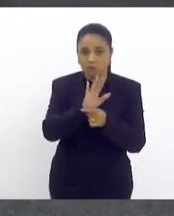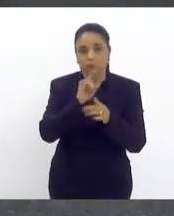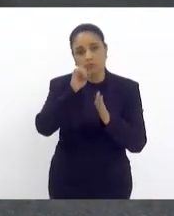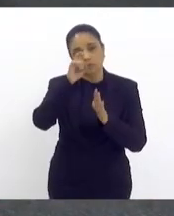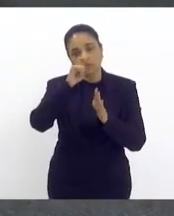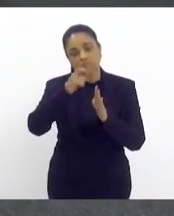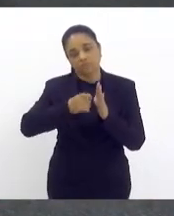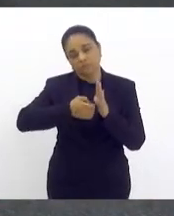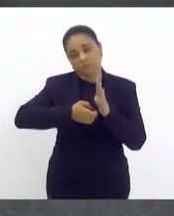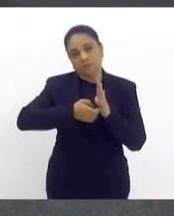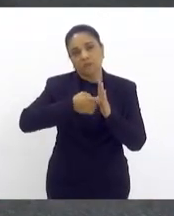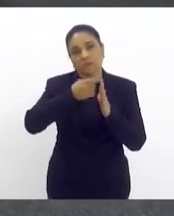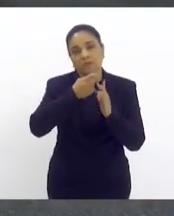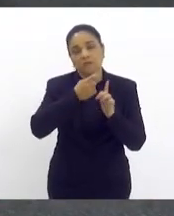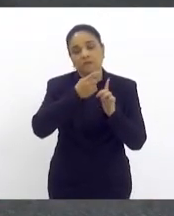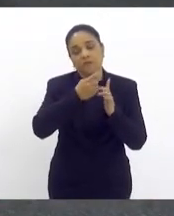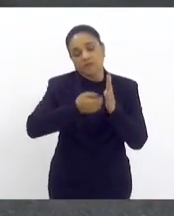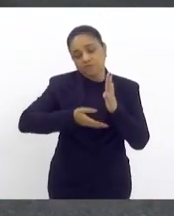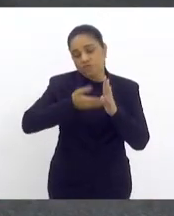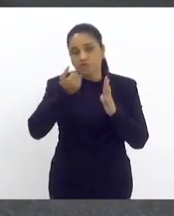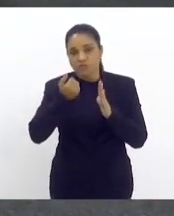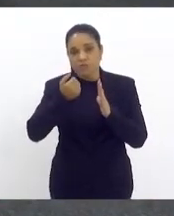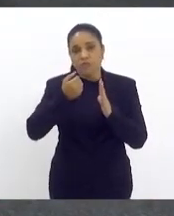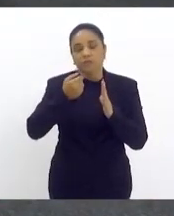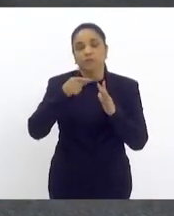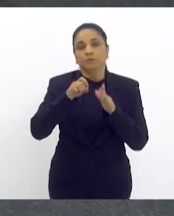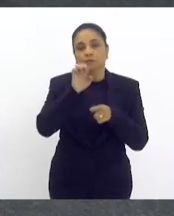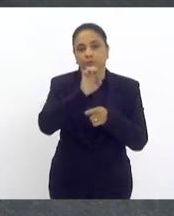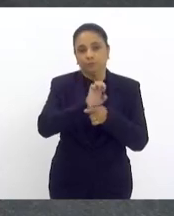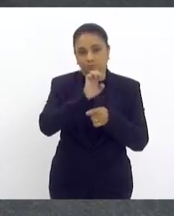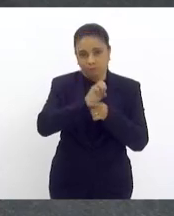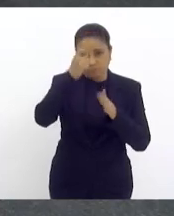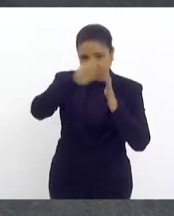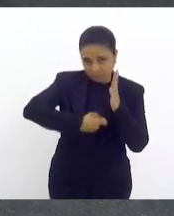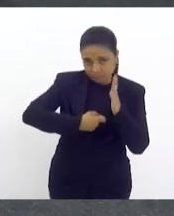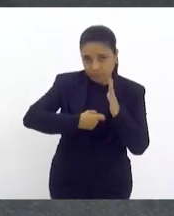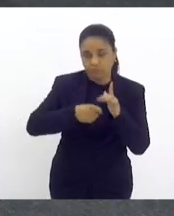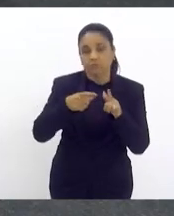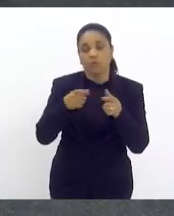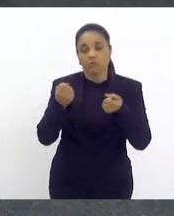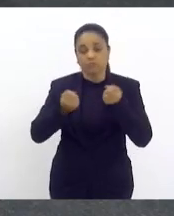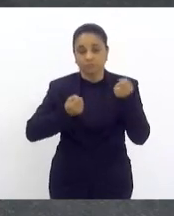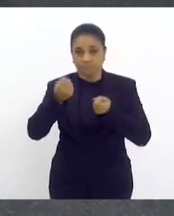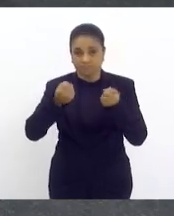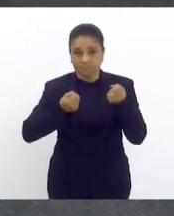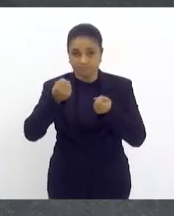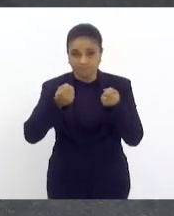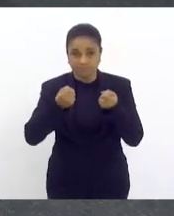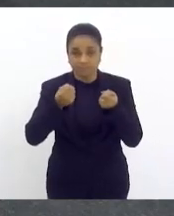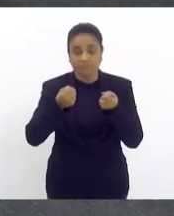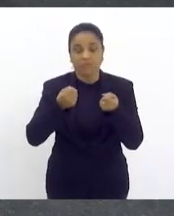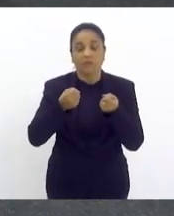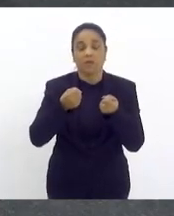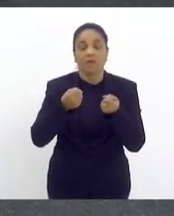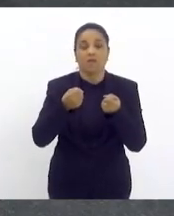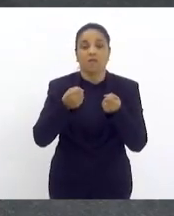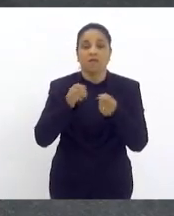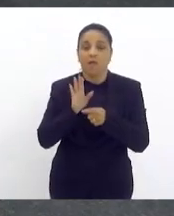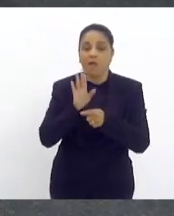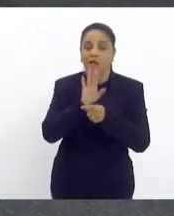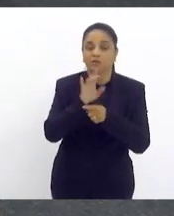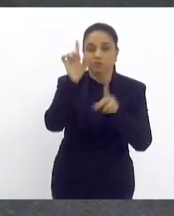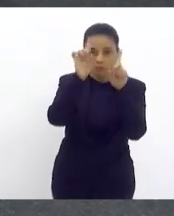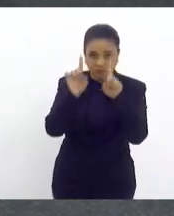na legislação Estadual acentuando as dificuldades na aquisição dos veículos destinados a esse público que hoje